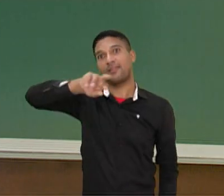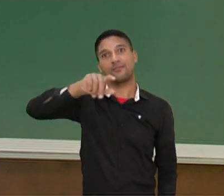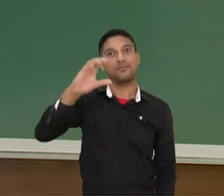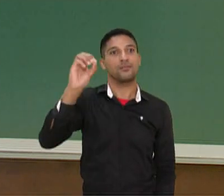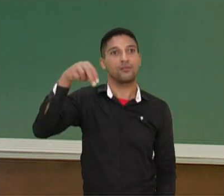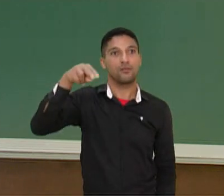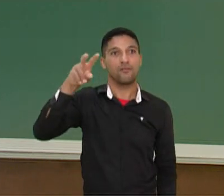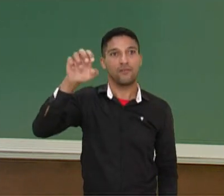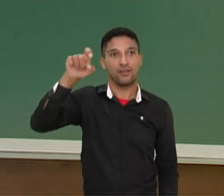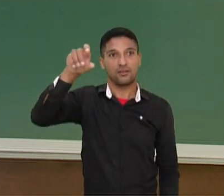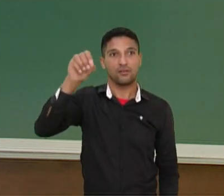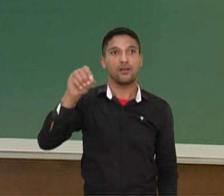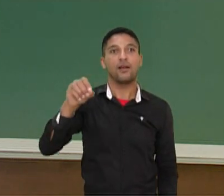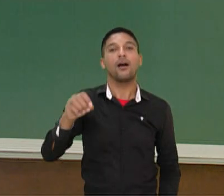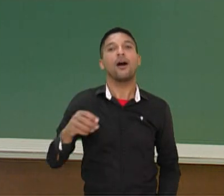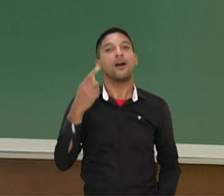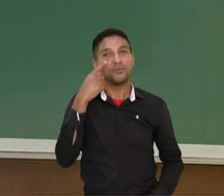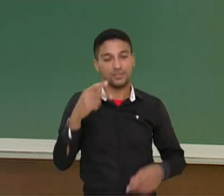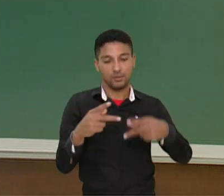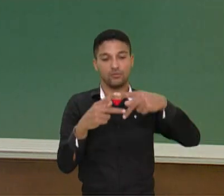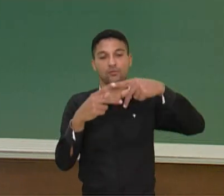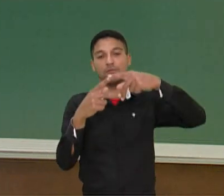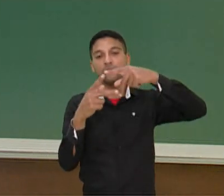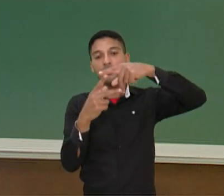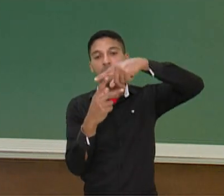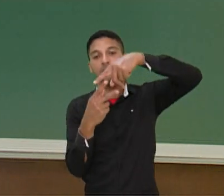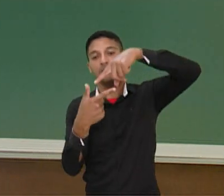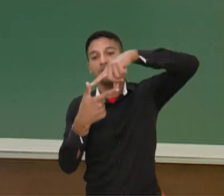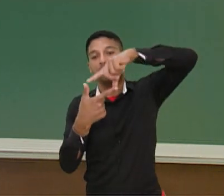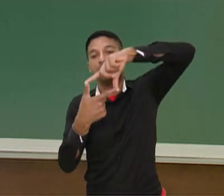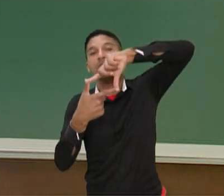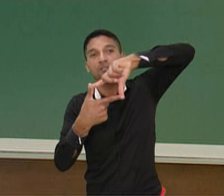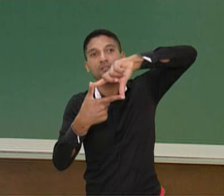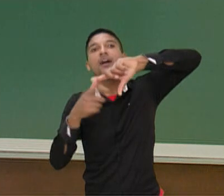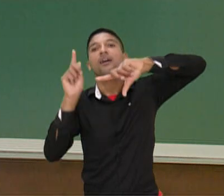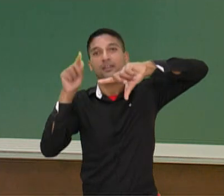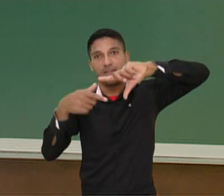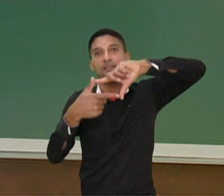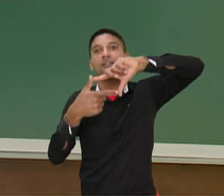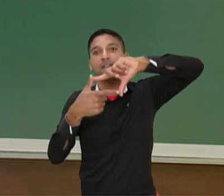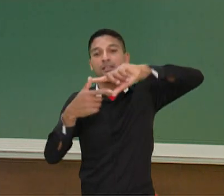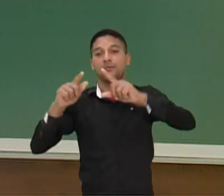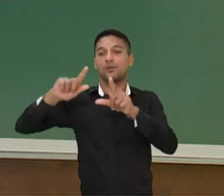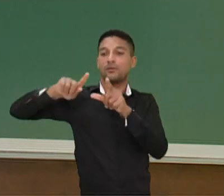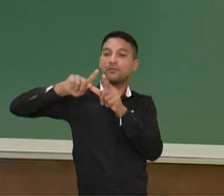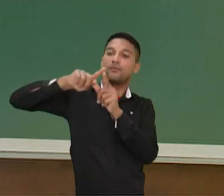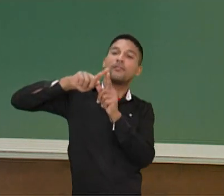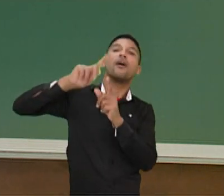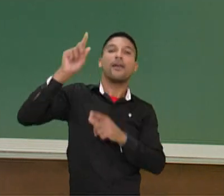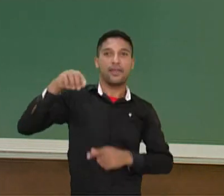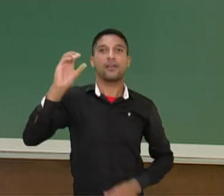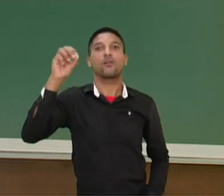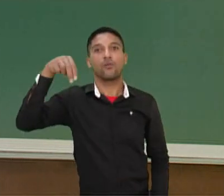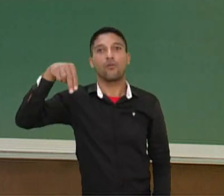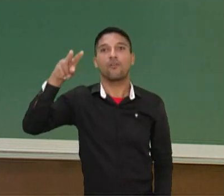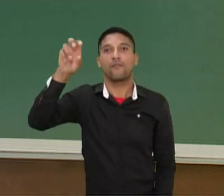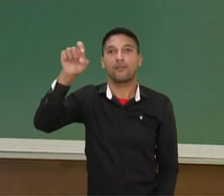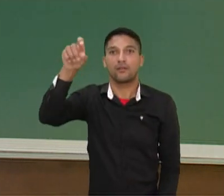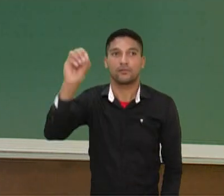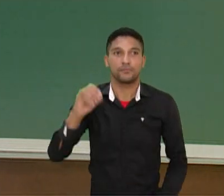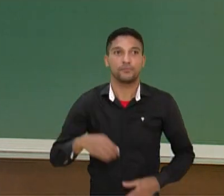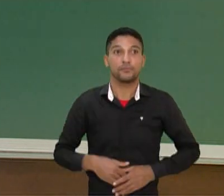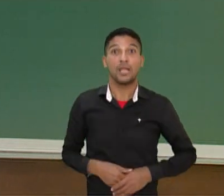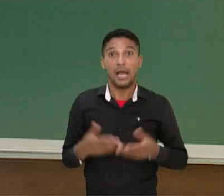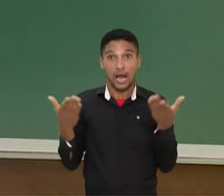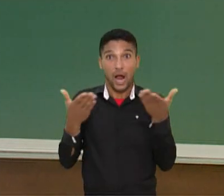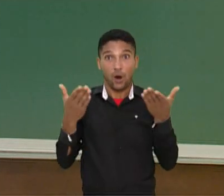convexo. Beleza? Tranquilo? Foi fácil, né? Molezinha. Diagonal de um polígono.